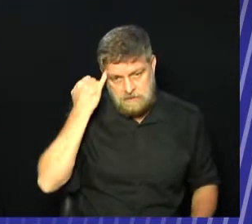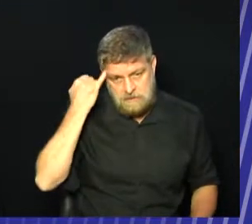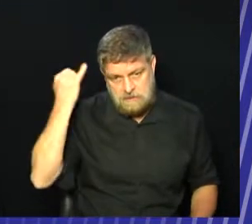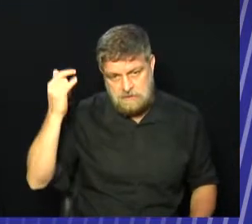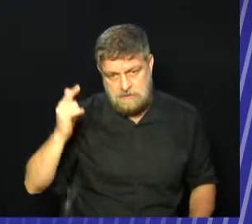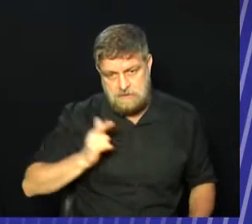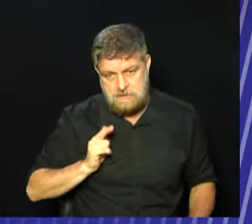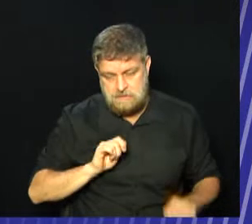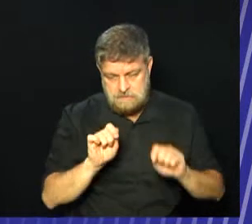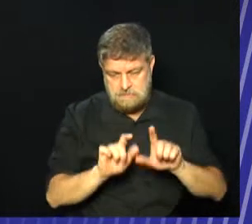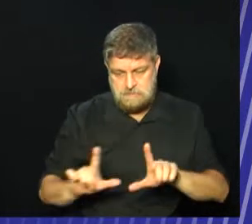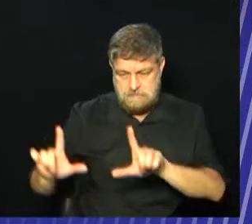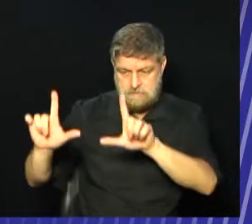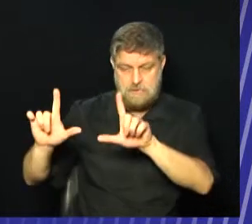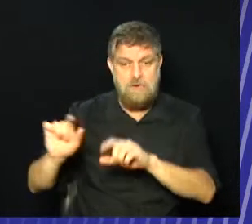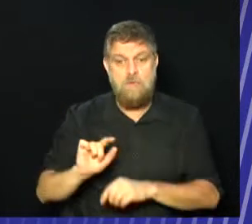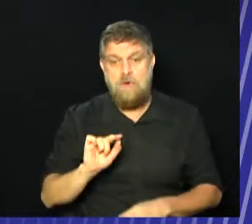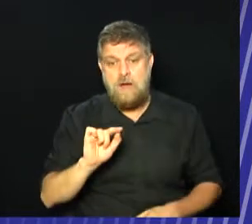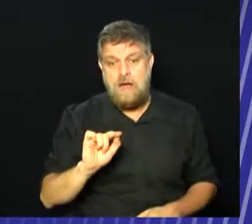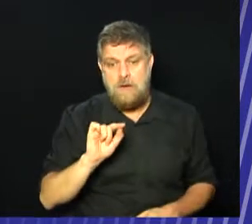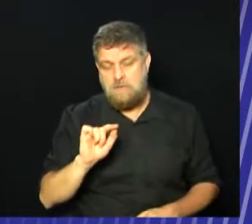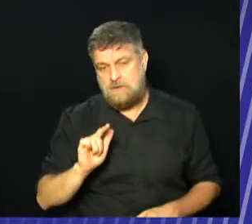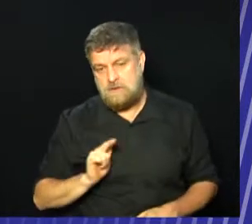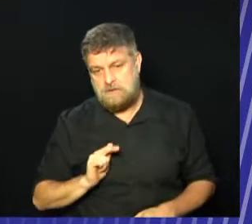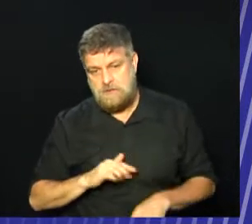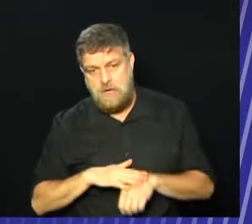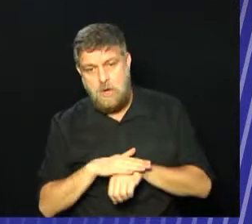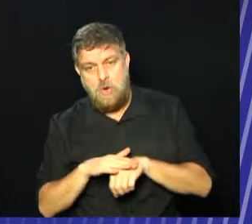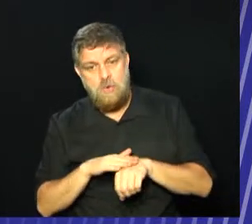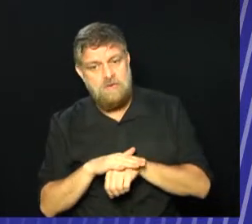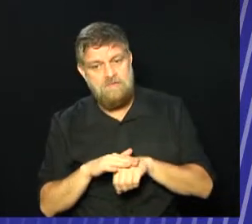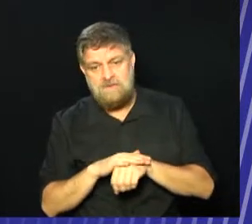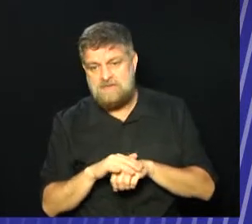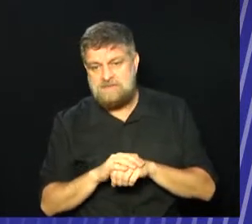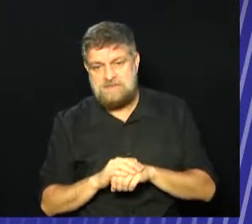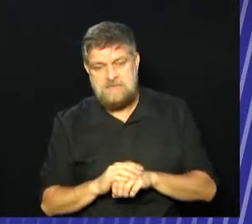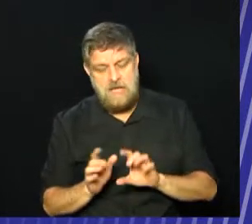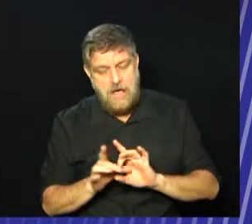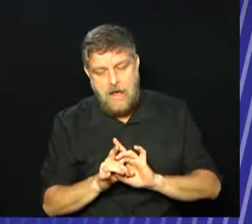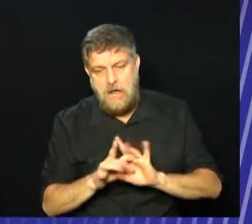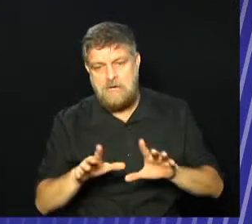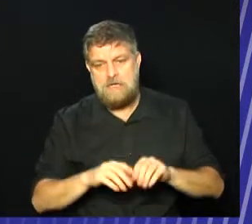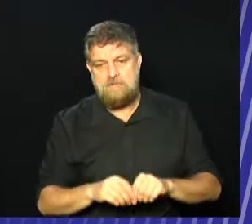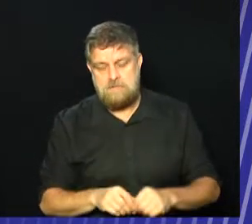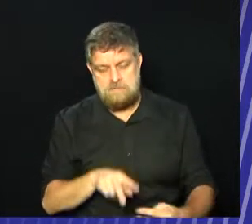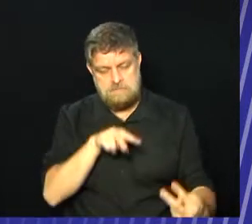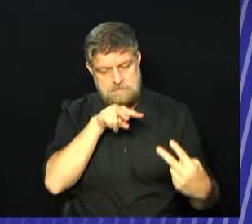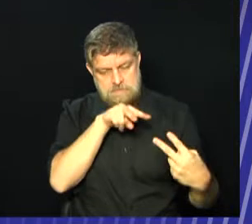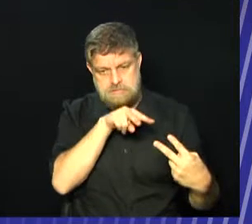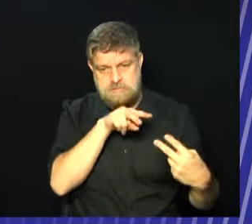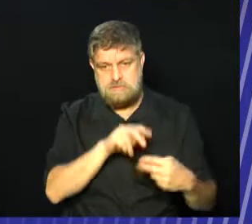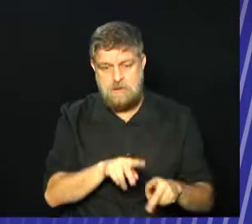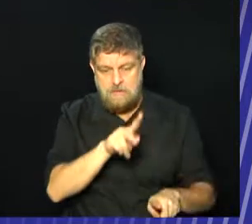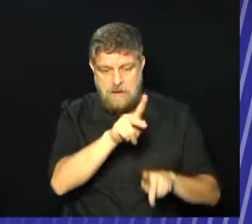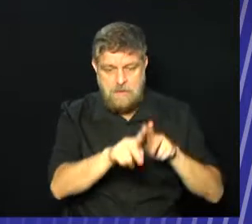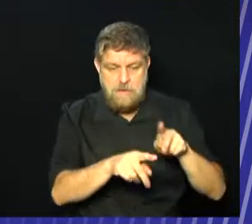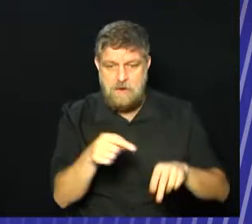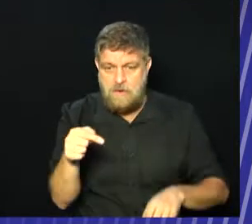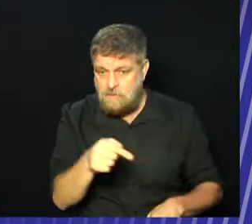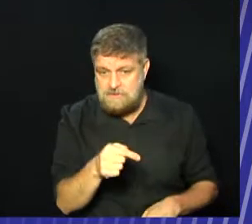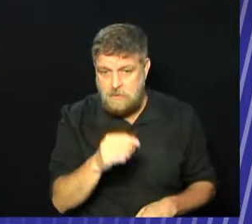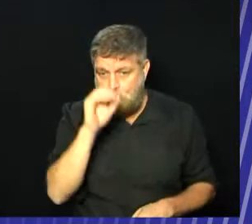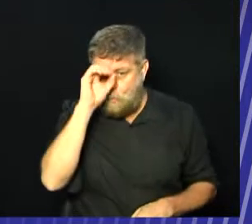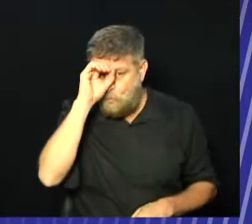nosso consultório, foi de conversar abertamente sobre câncer de próstata com a população leiga